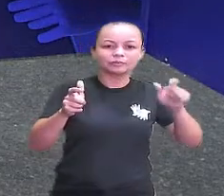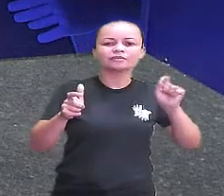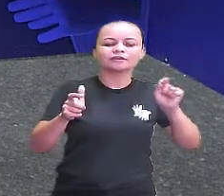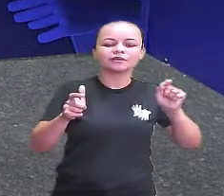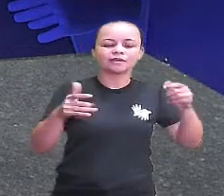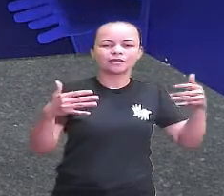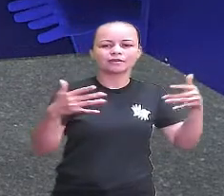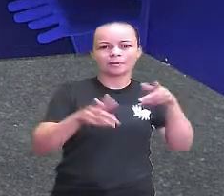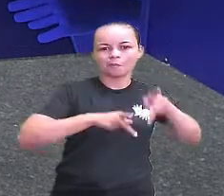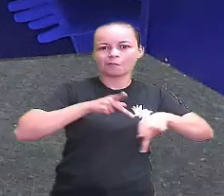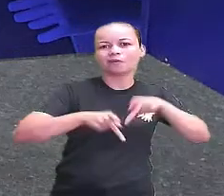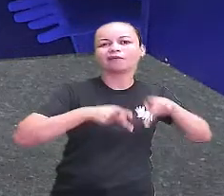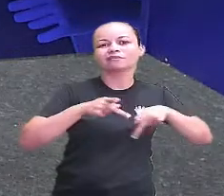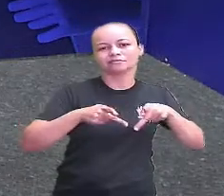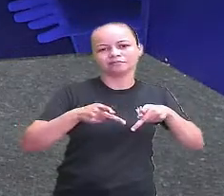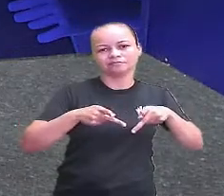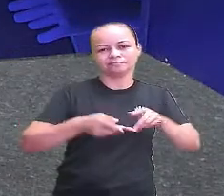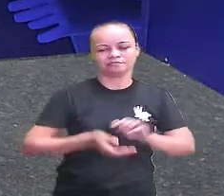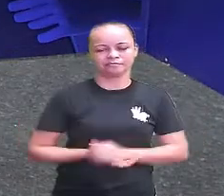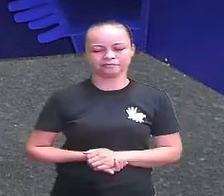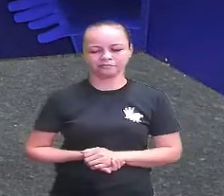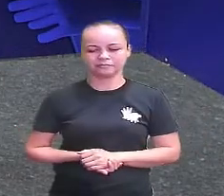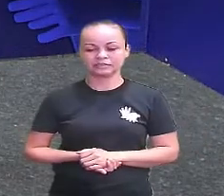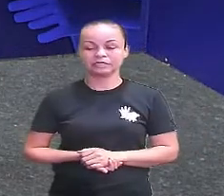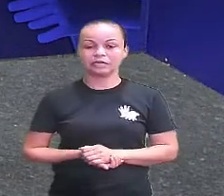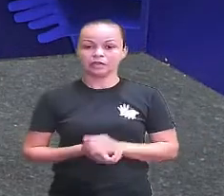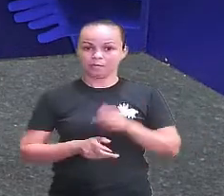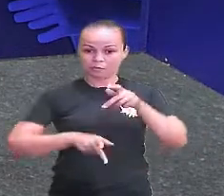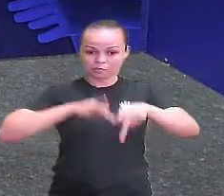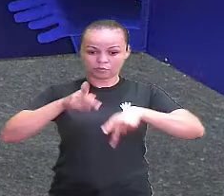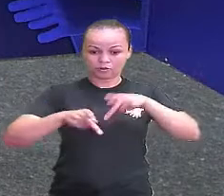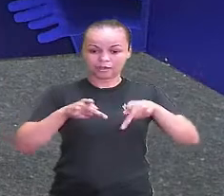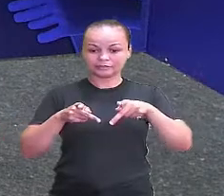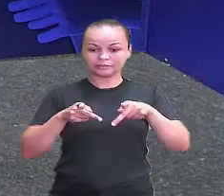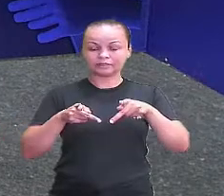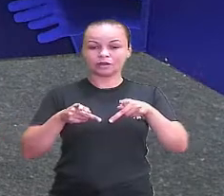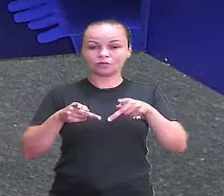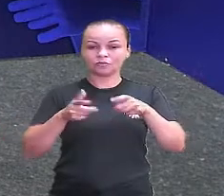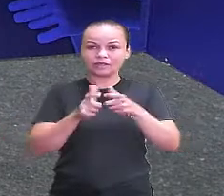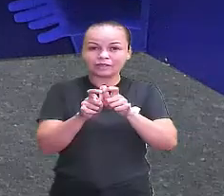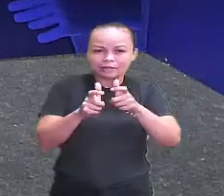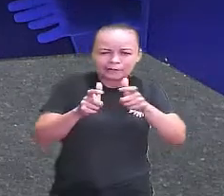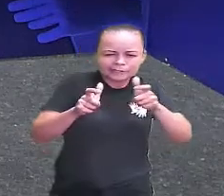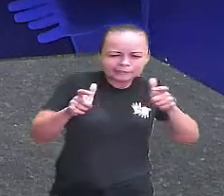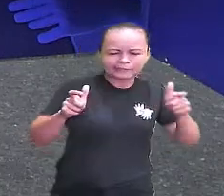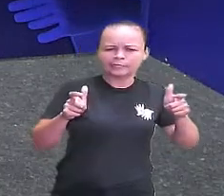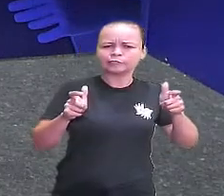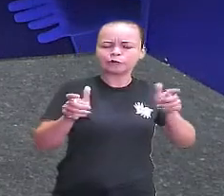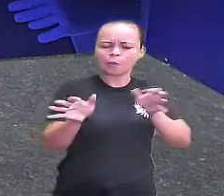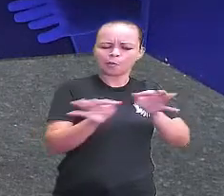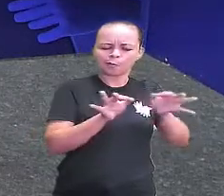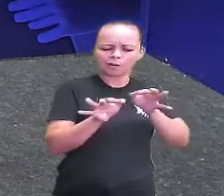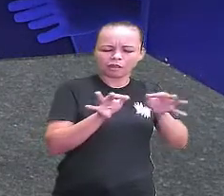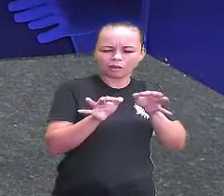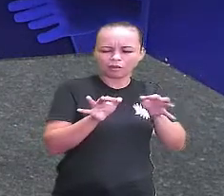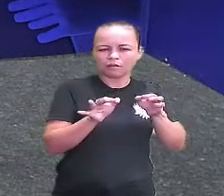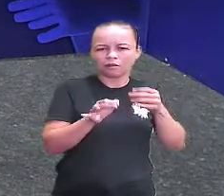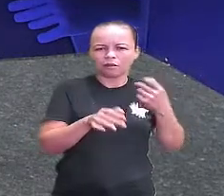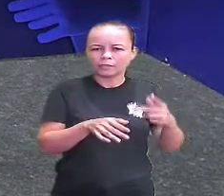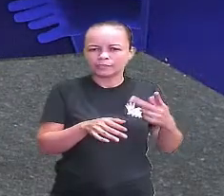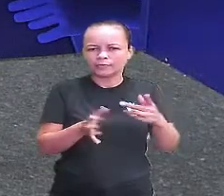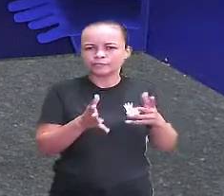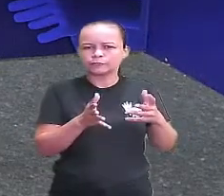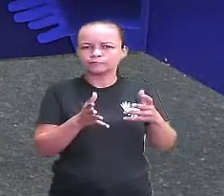desordenado da população. Quando essa população ela vem crescendo e não existe um planejamento para que ela cresça